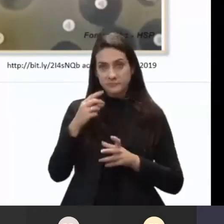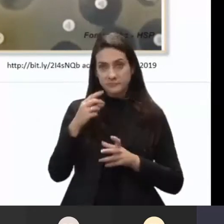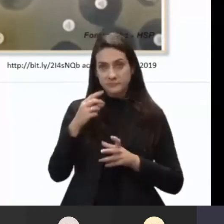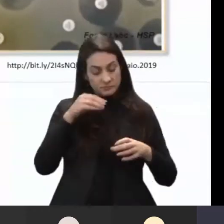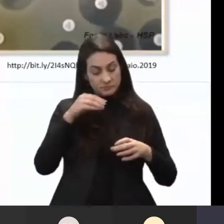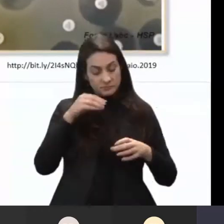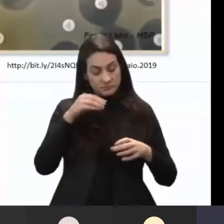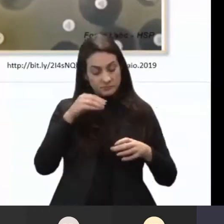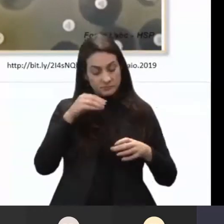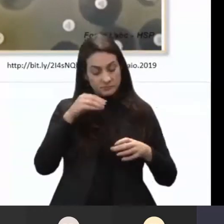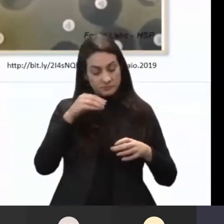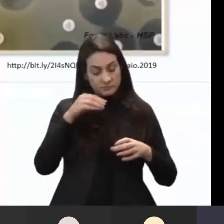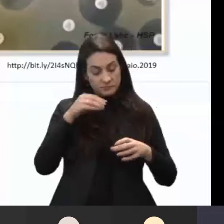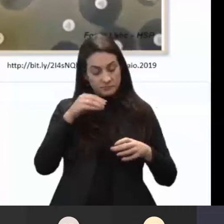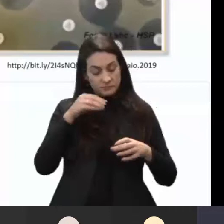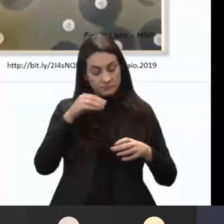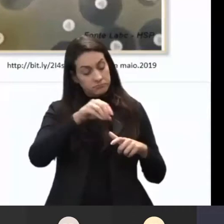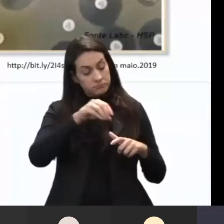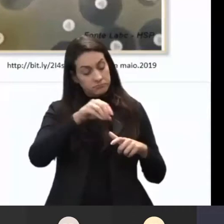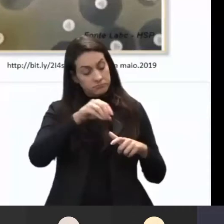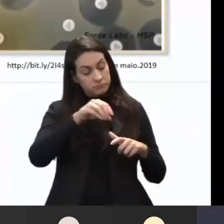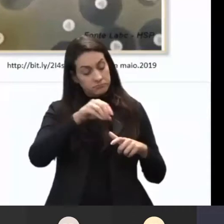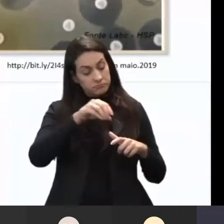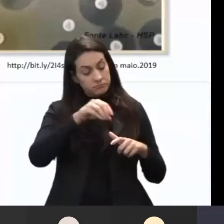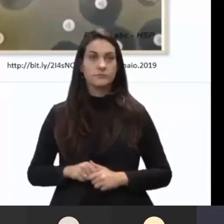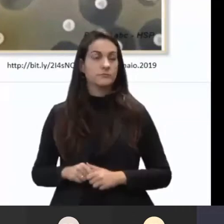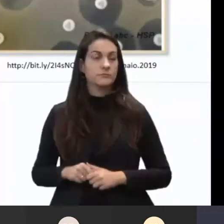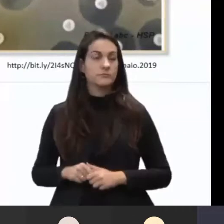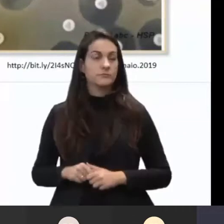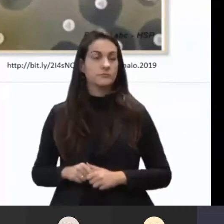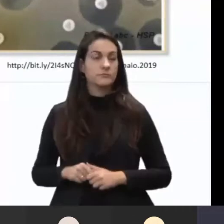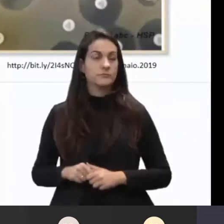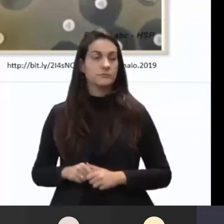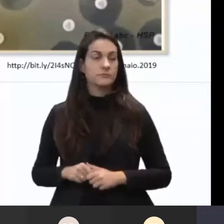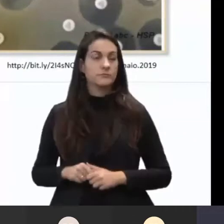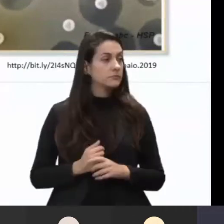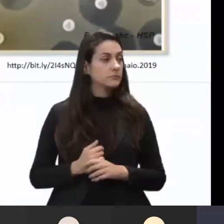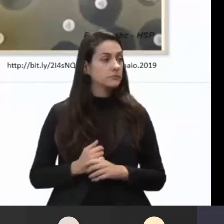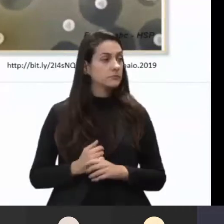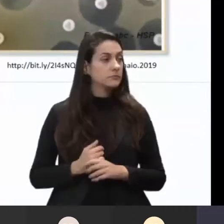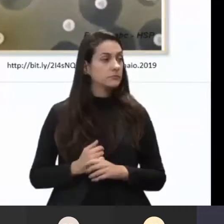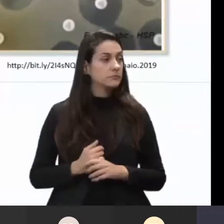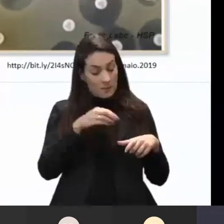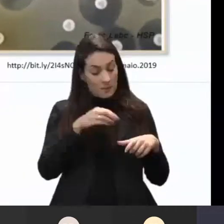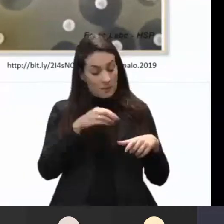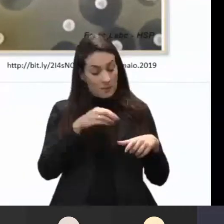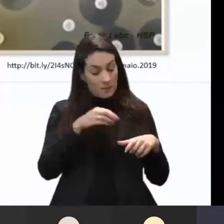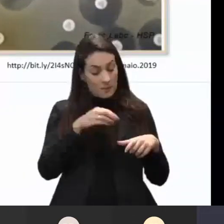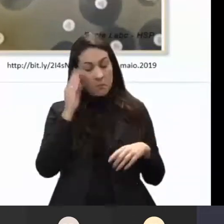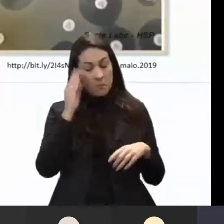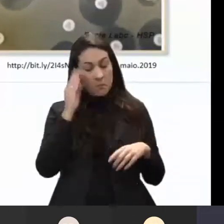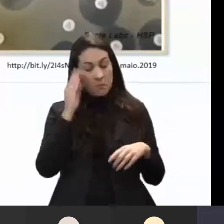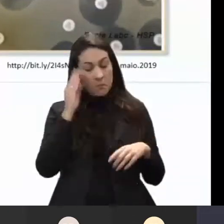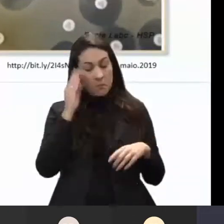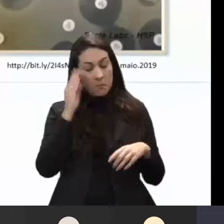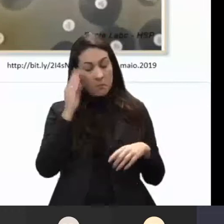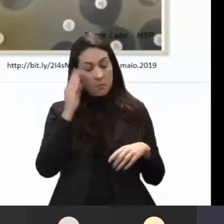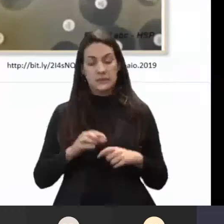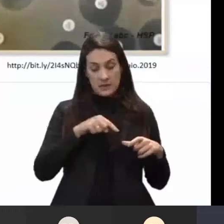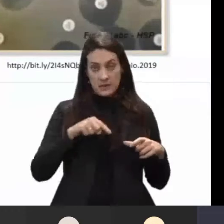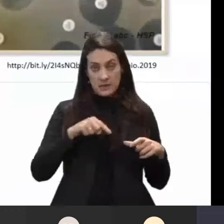existem espaços que estão sem crescimento. E esses espaços indicam o quê? Indica que nesse